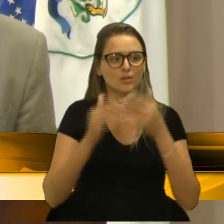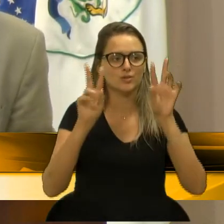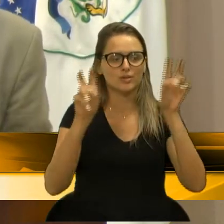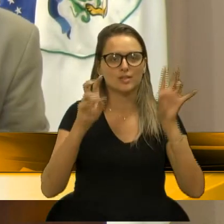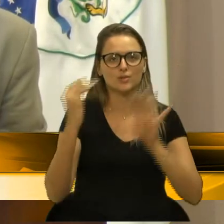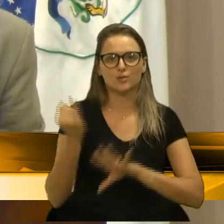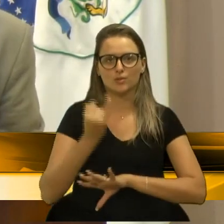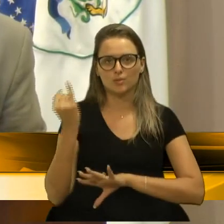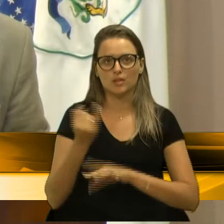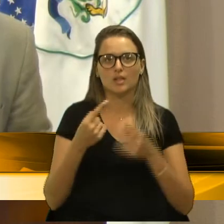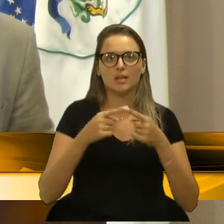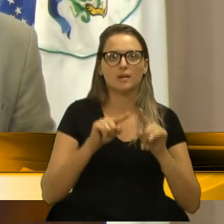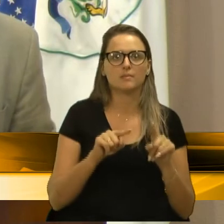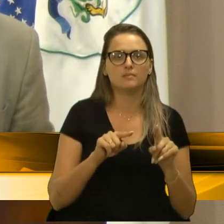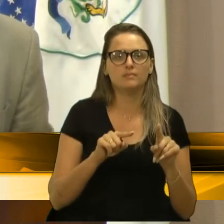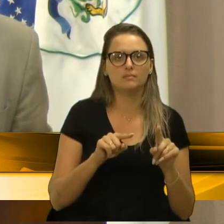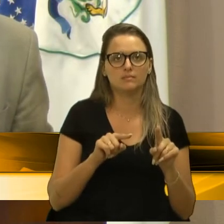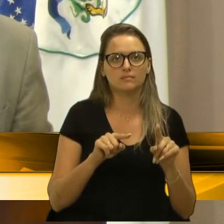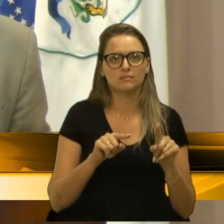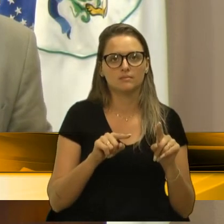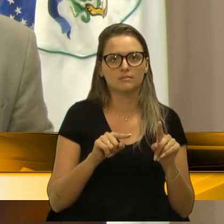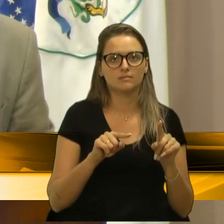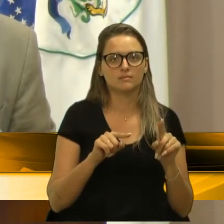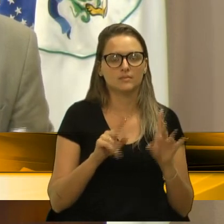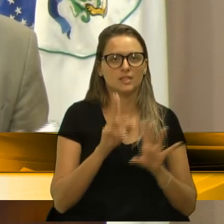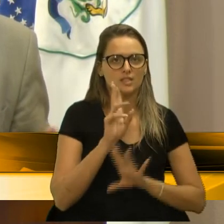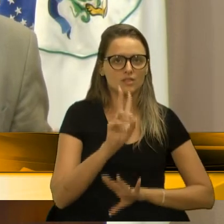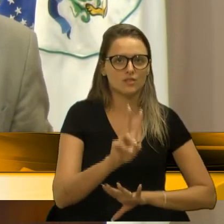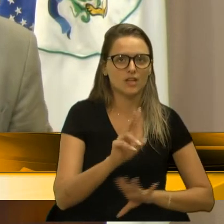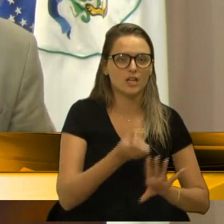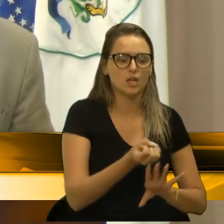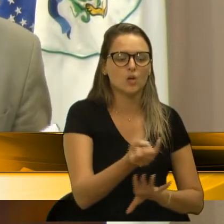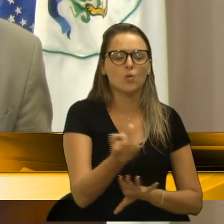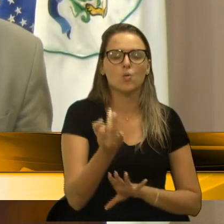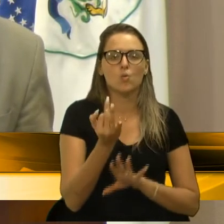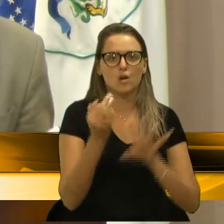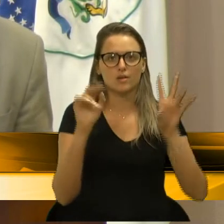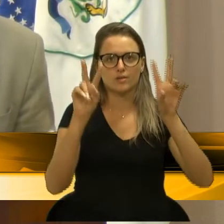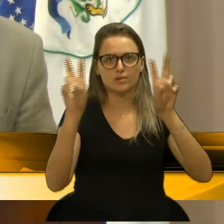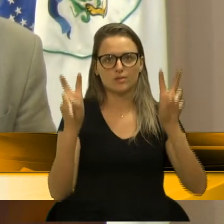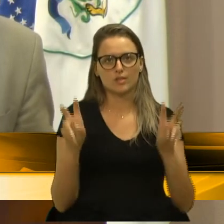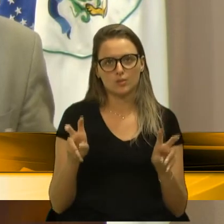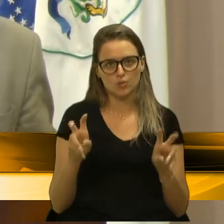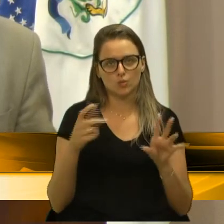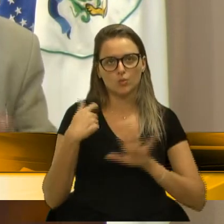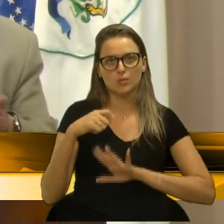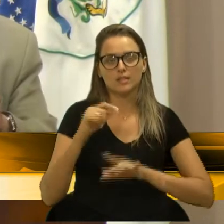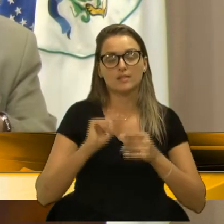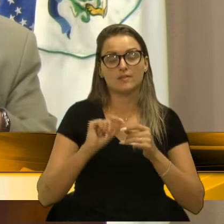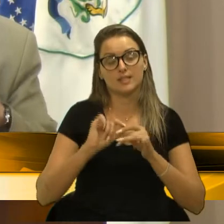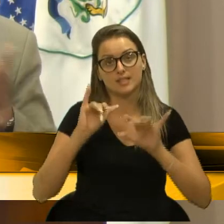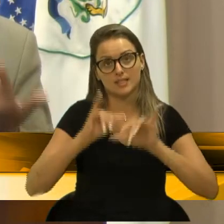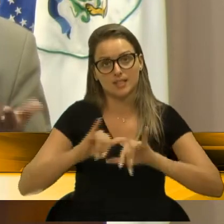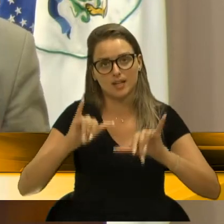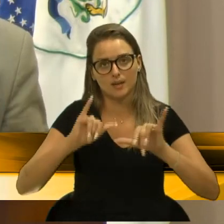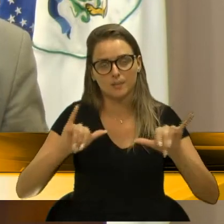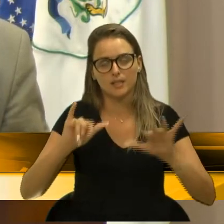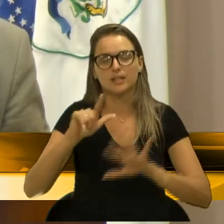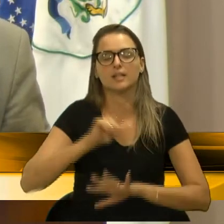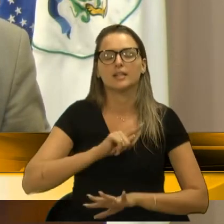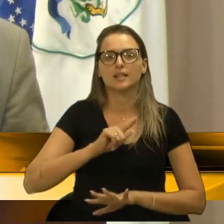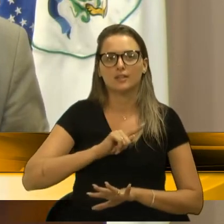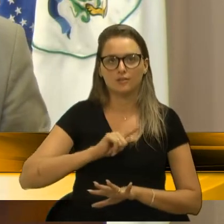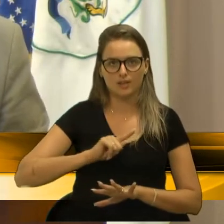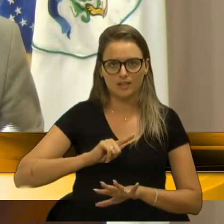vejam no bojo quantas ampliações nós temos que fazer nessa campanha, e que terá eco